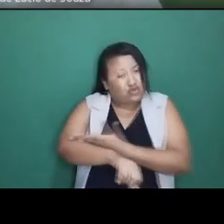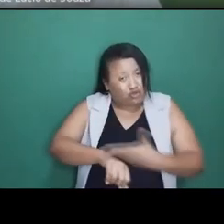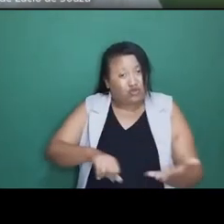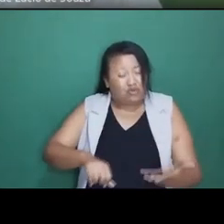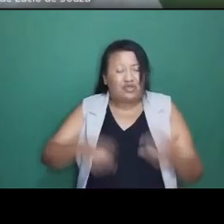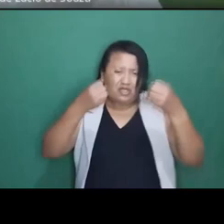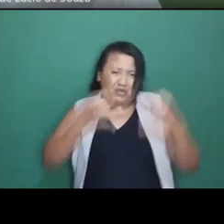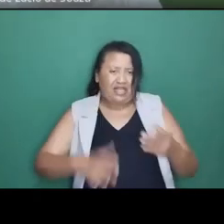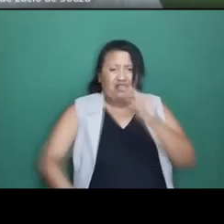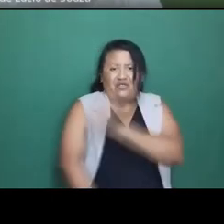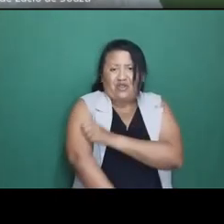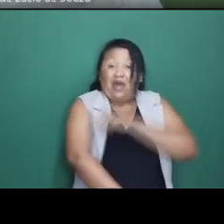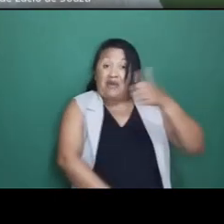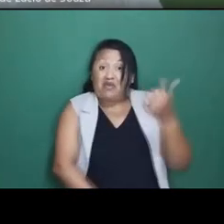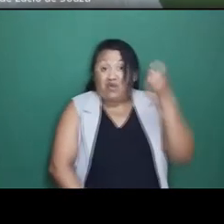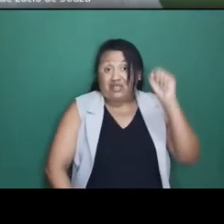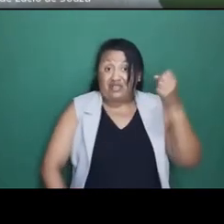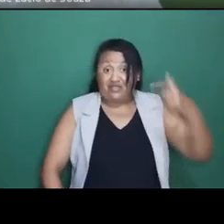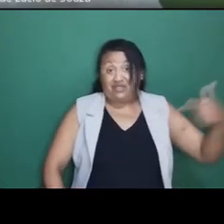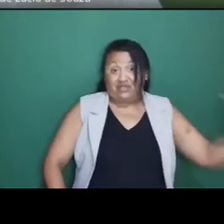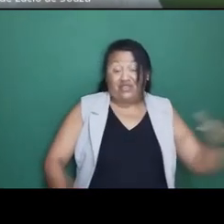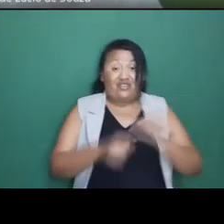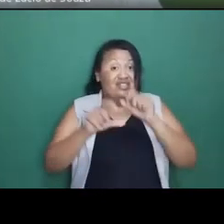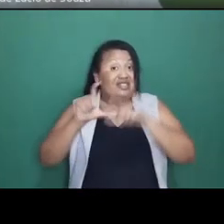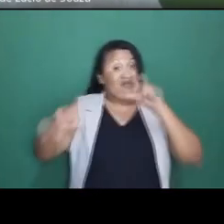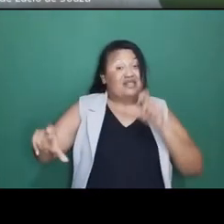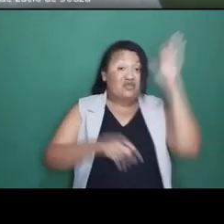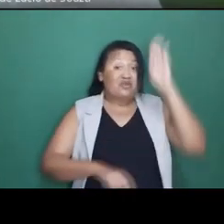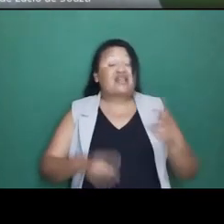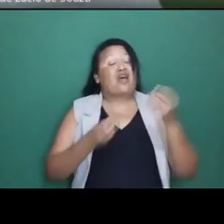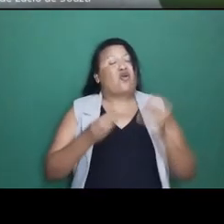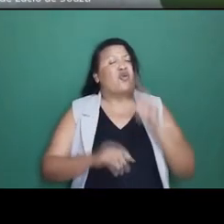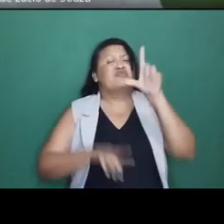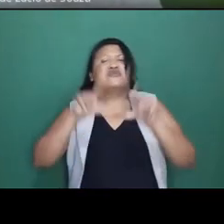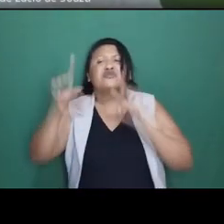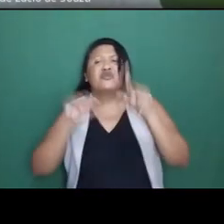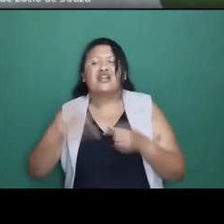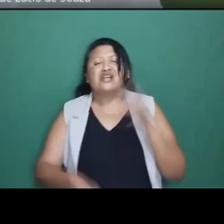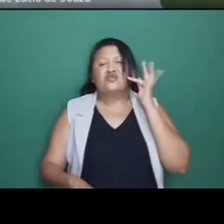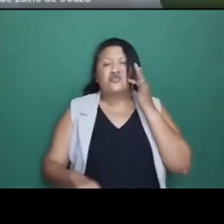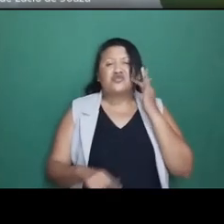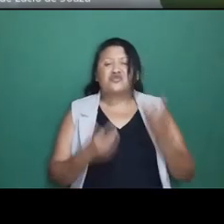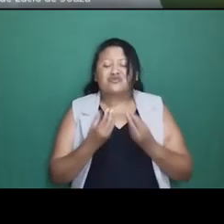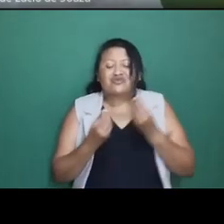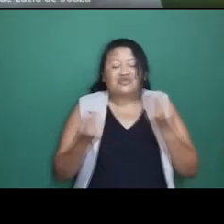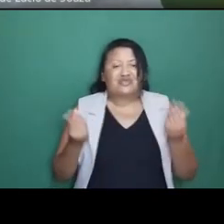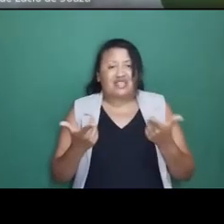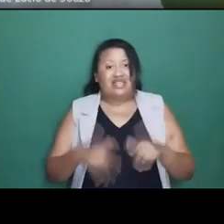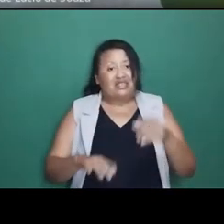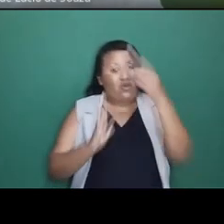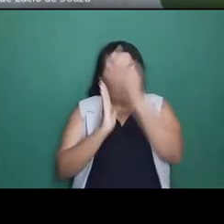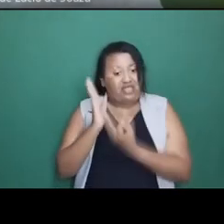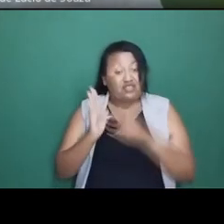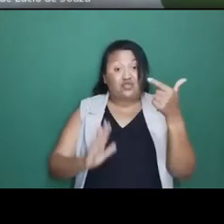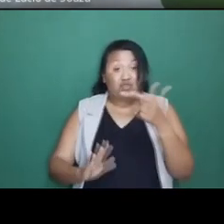que em 1822 fazer a independência do brasileiro é como colírio fruto maduro o texto dois se chama do ladrão